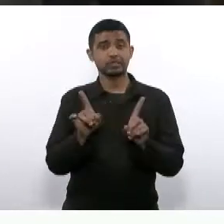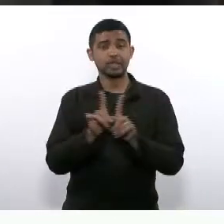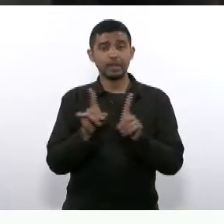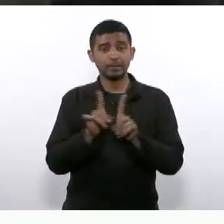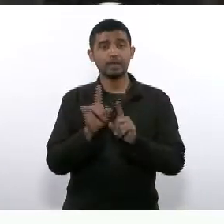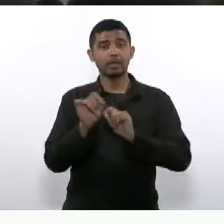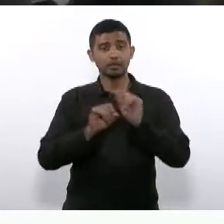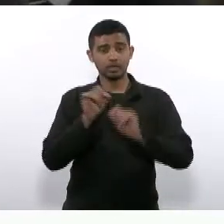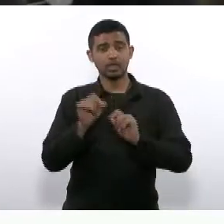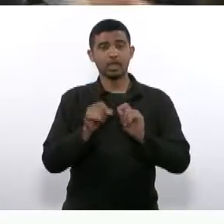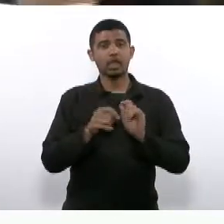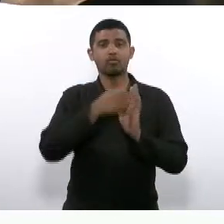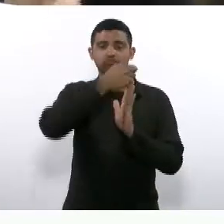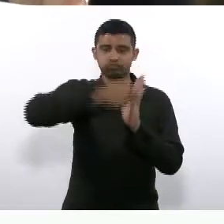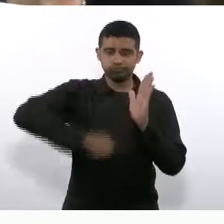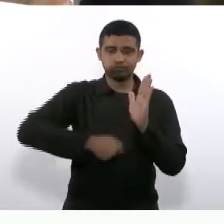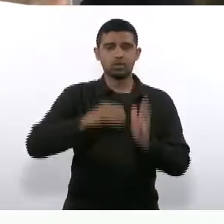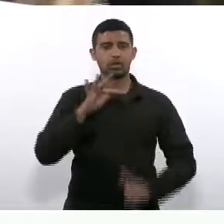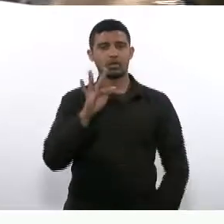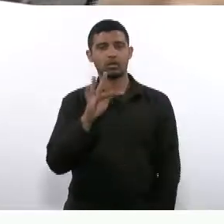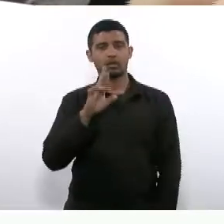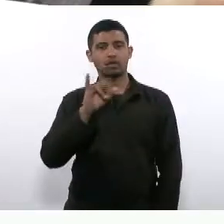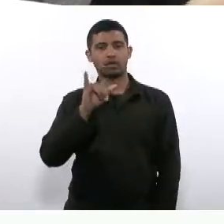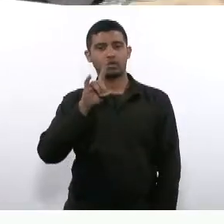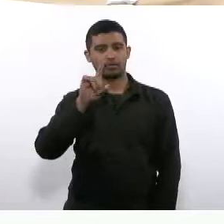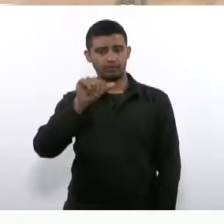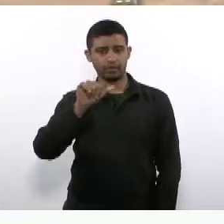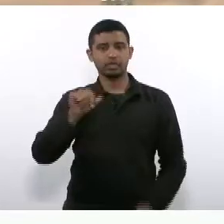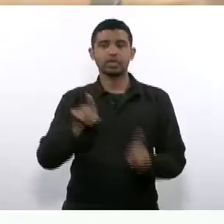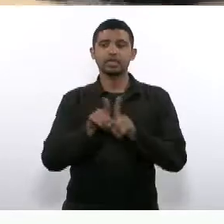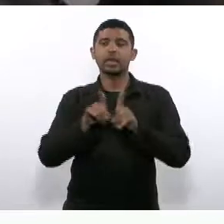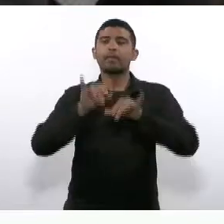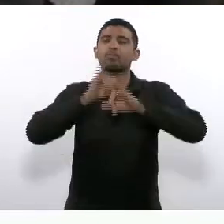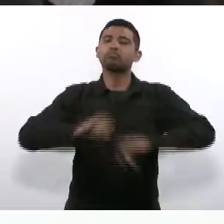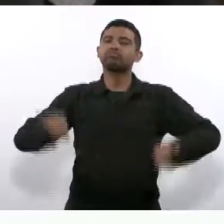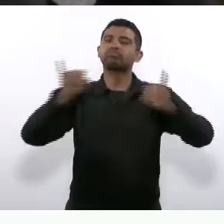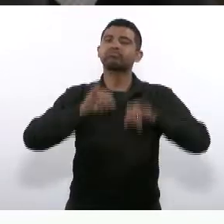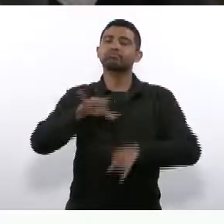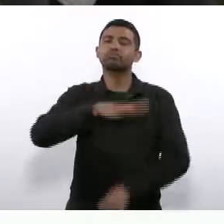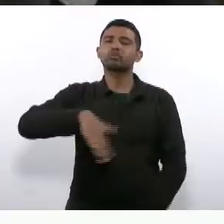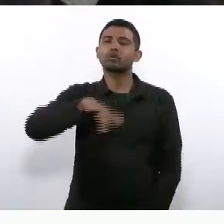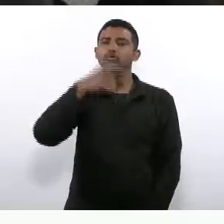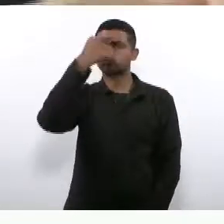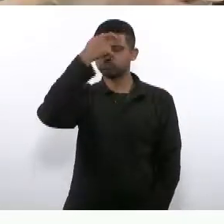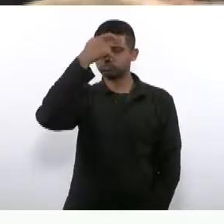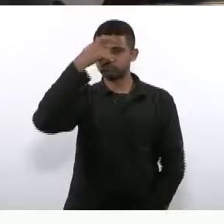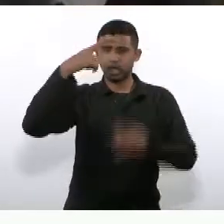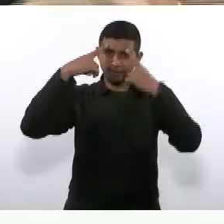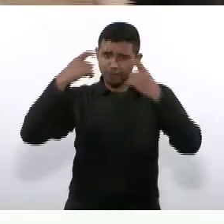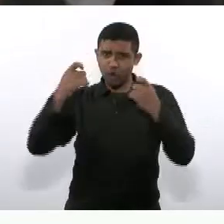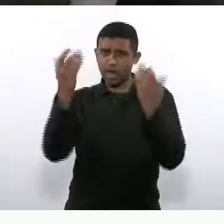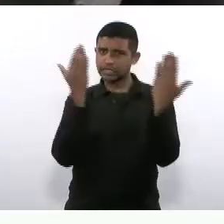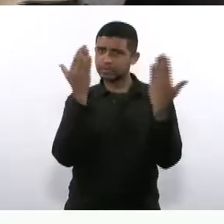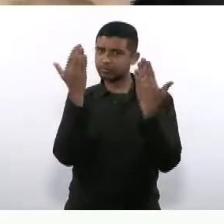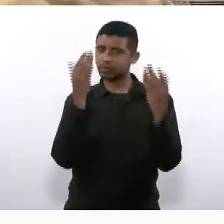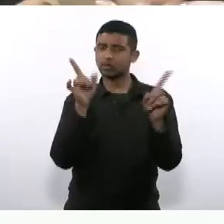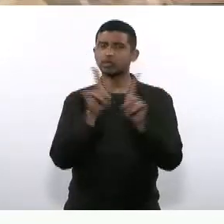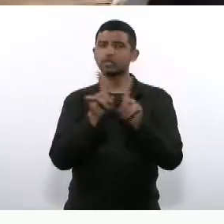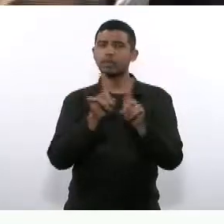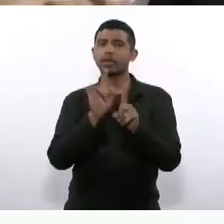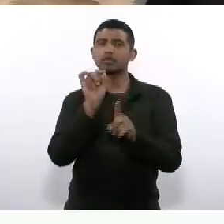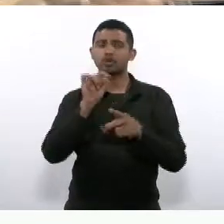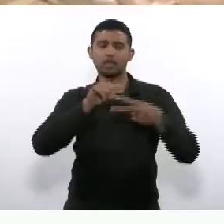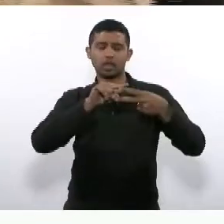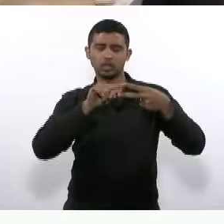formulário Frida, a questão da campanha de conscientização da violência psicológica e as